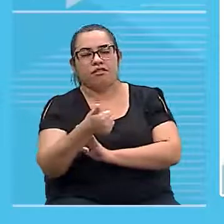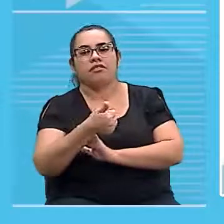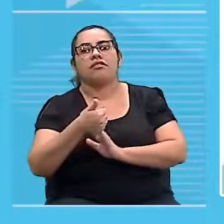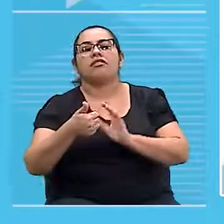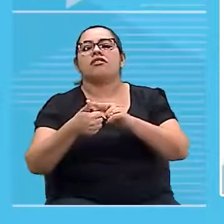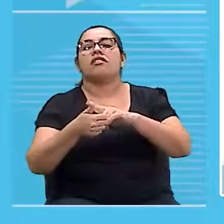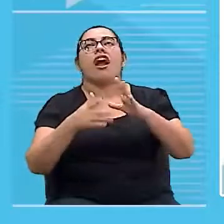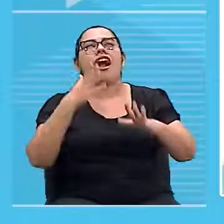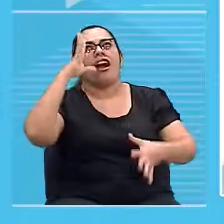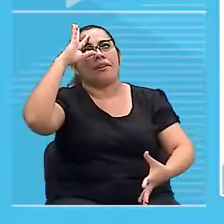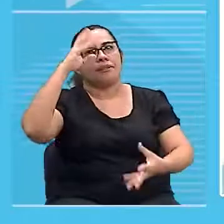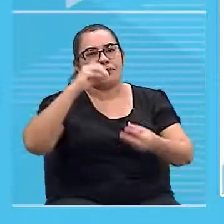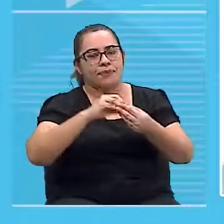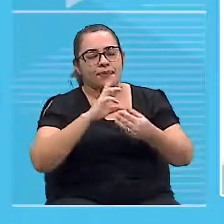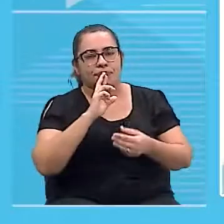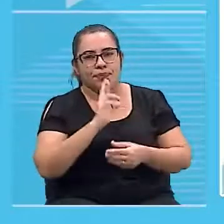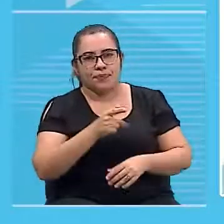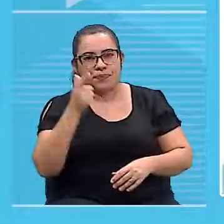Certo?